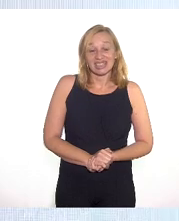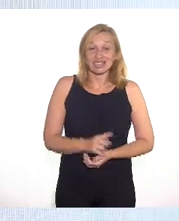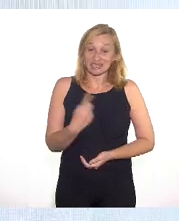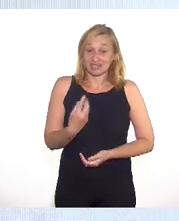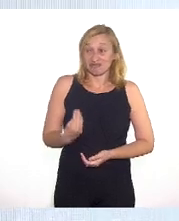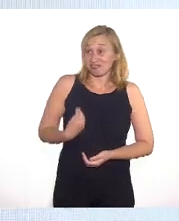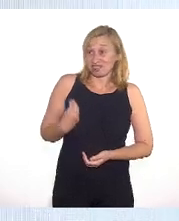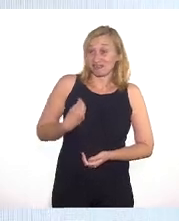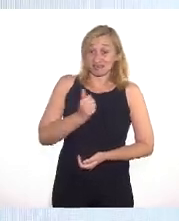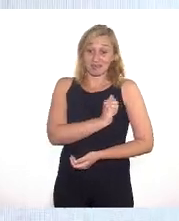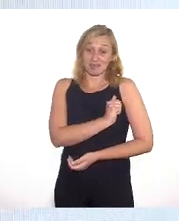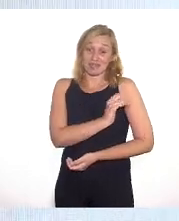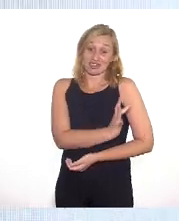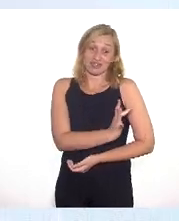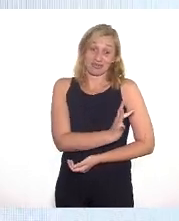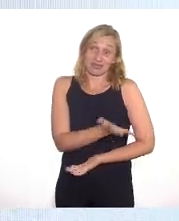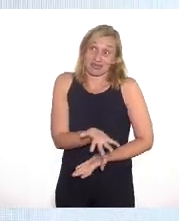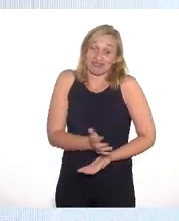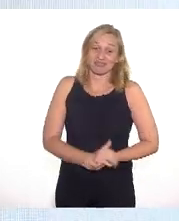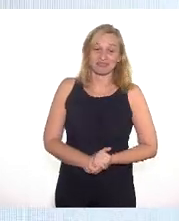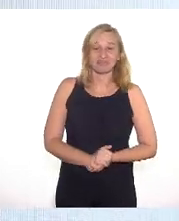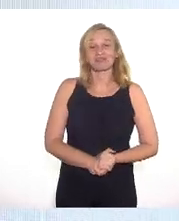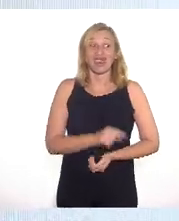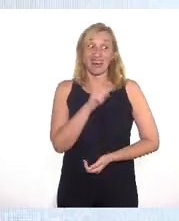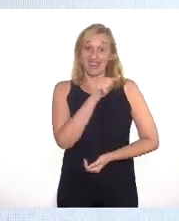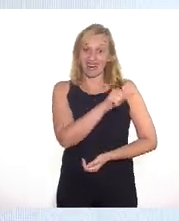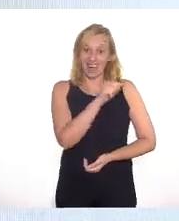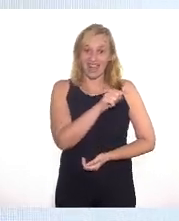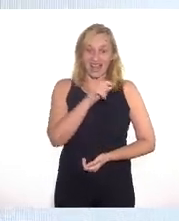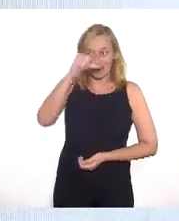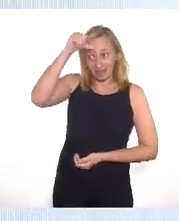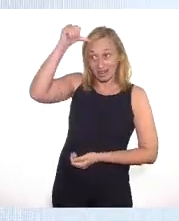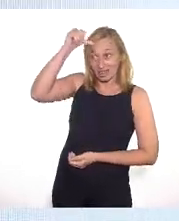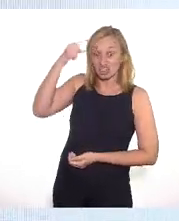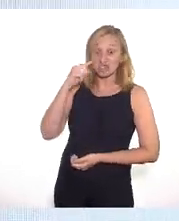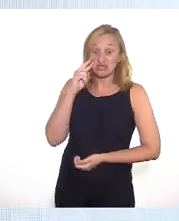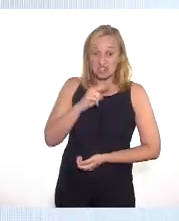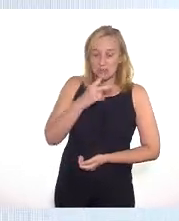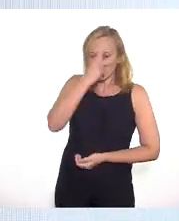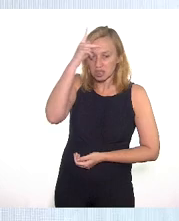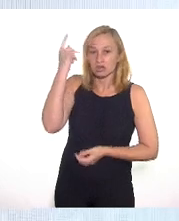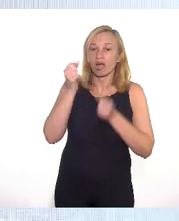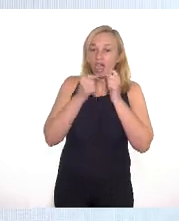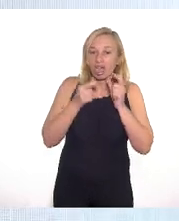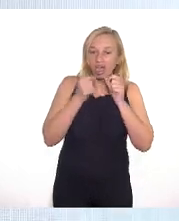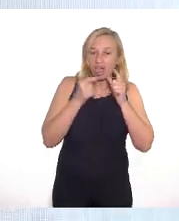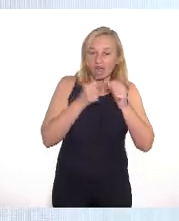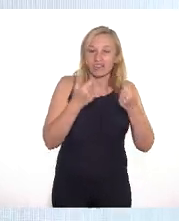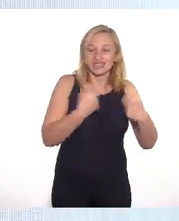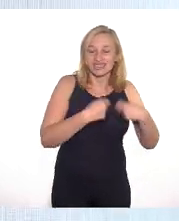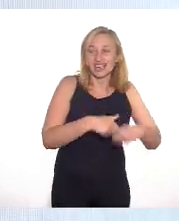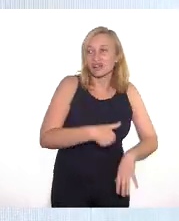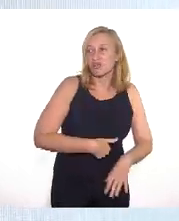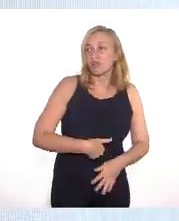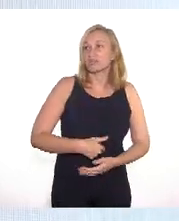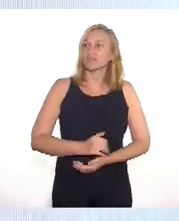A gente vive na Baixada Fluminense. E lá, Cláudio, a gente vê muita gente reclamando da necessidade da fome.